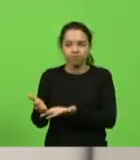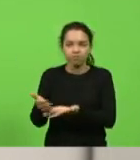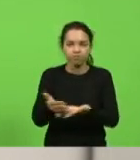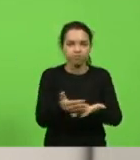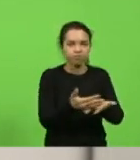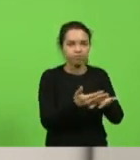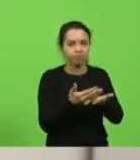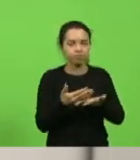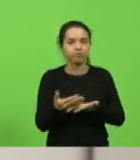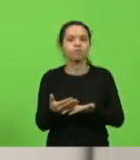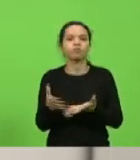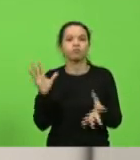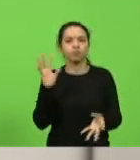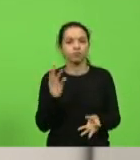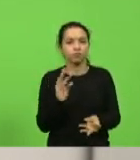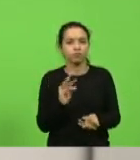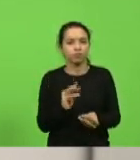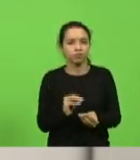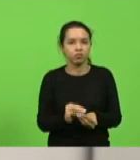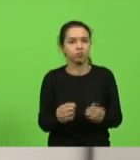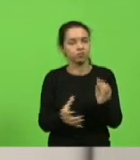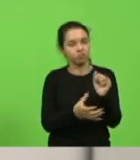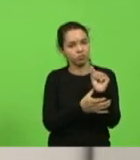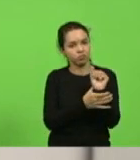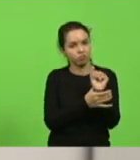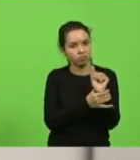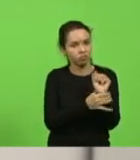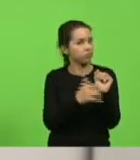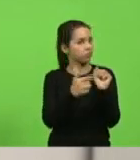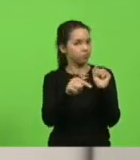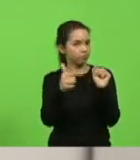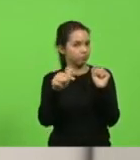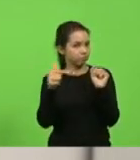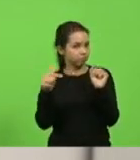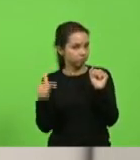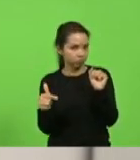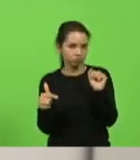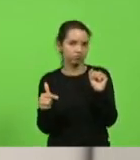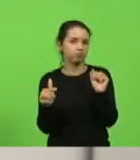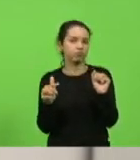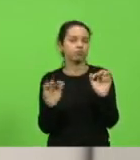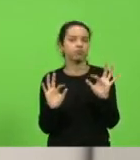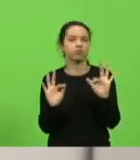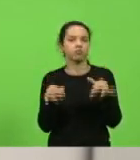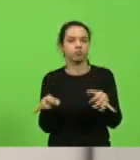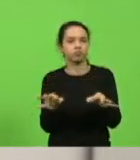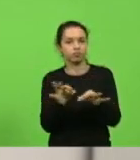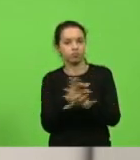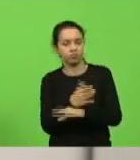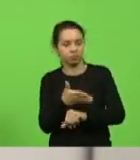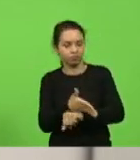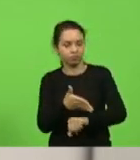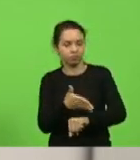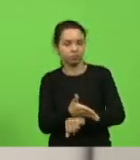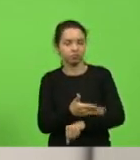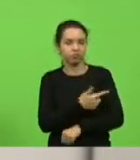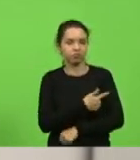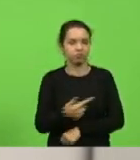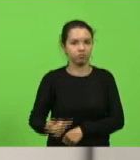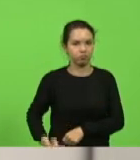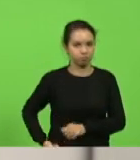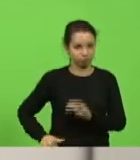conclusão suficientemente segura para concluir pela participação do governador nos crimes